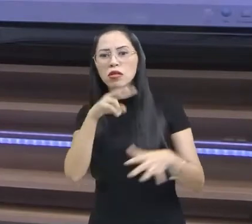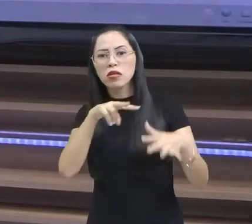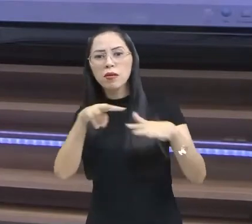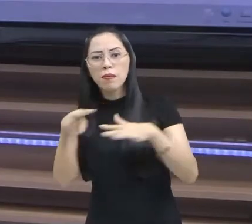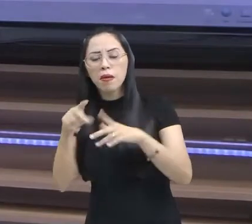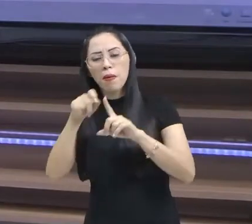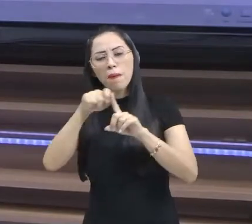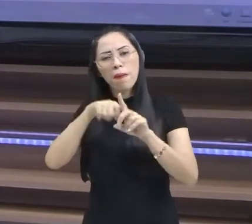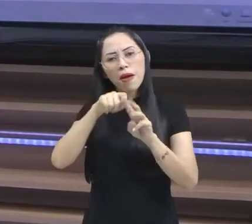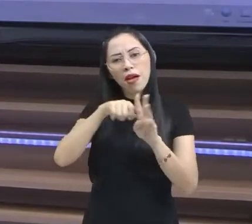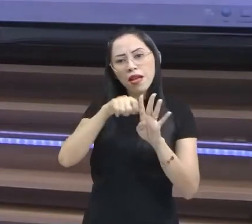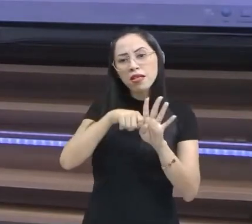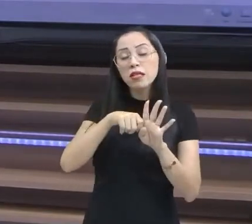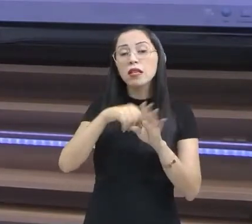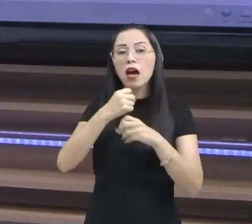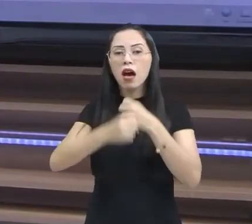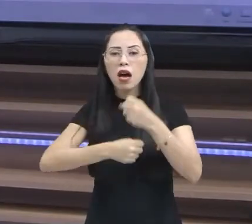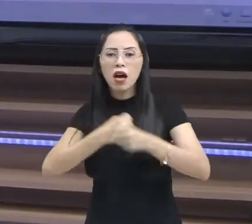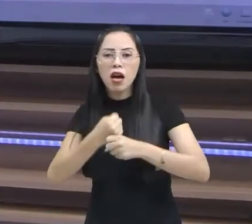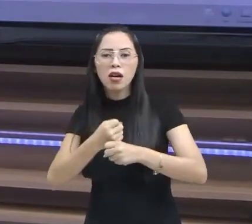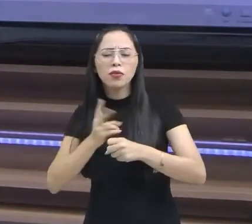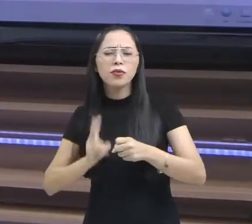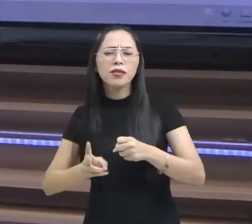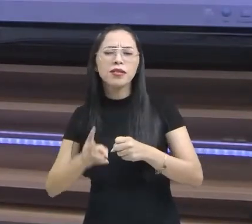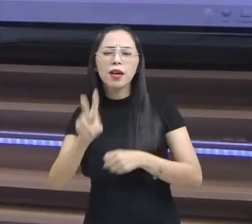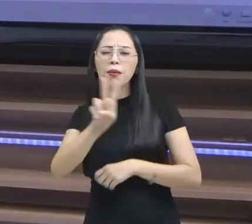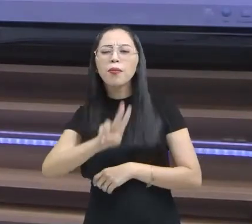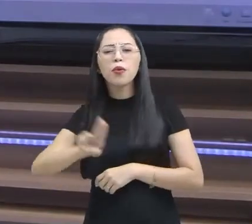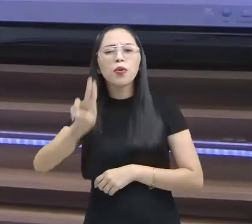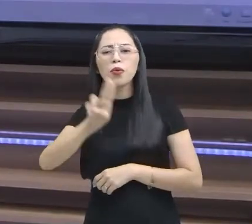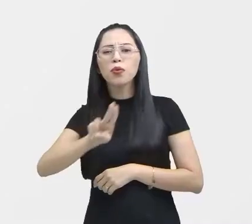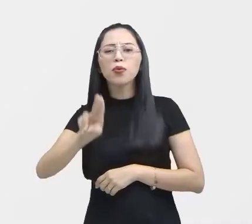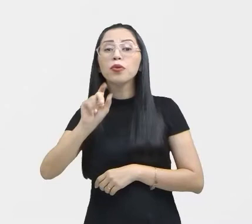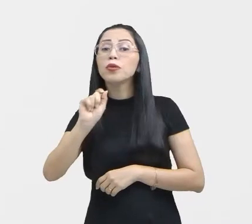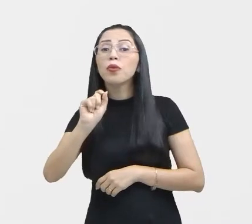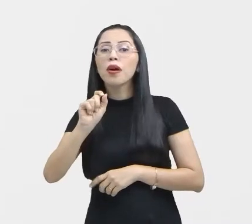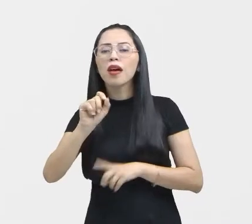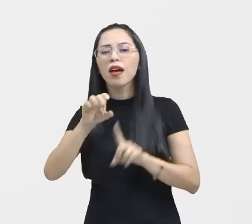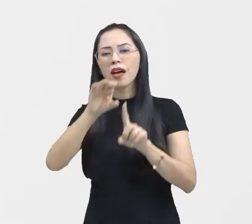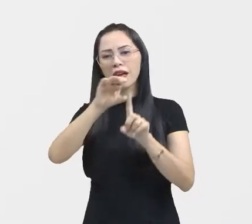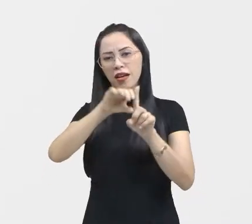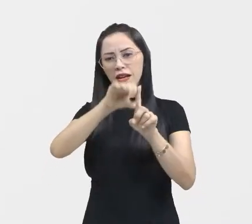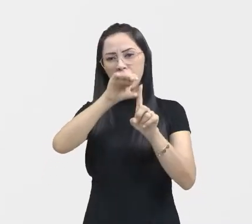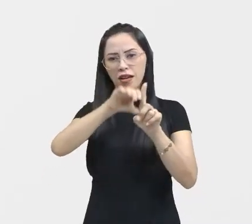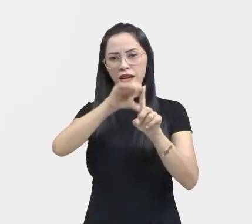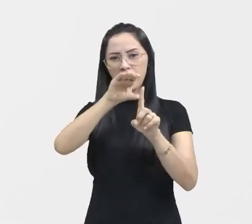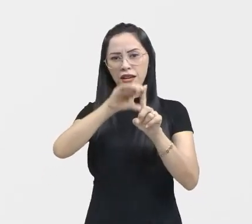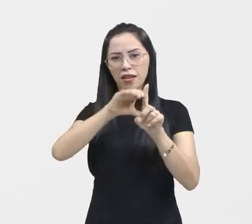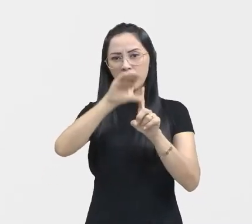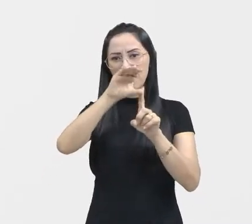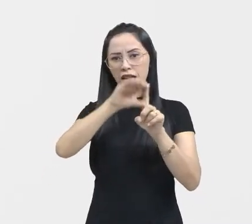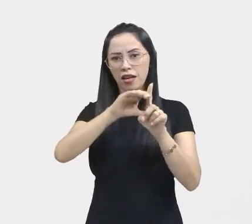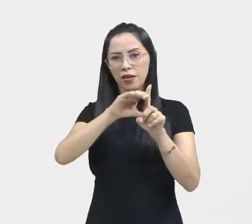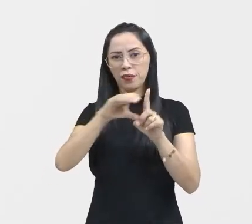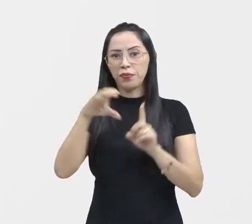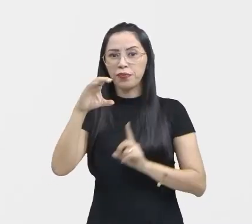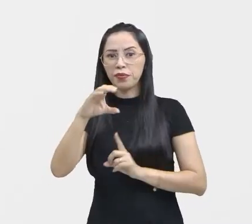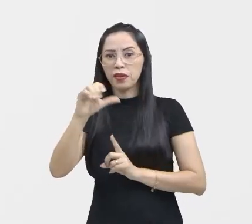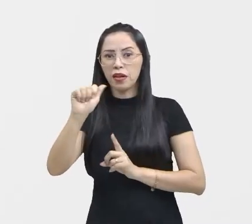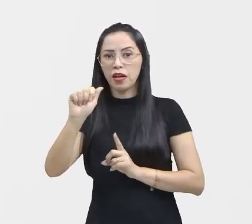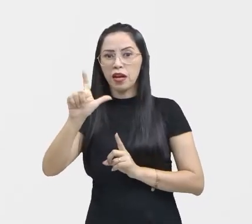do quê? Do calendário. Como assim um calendário, professor? De olho na tela. Bom, nós temos o